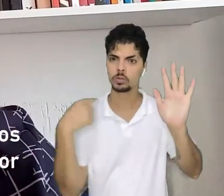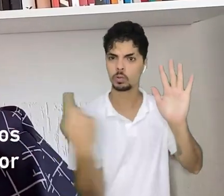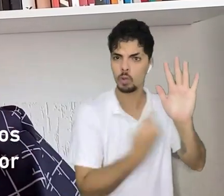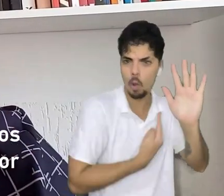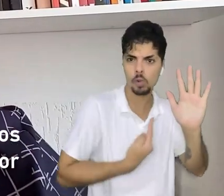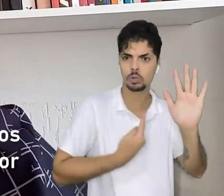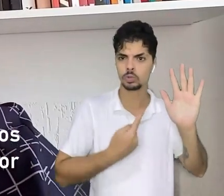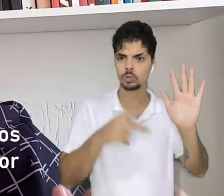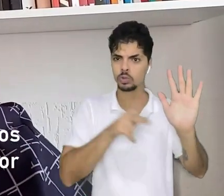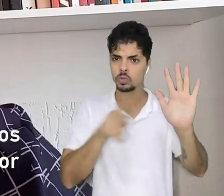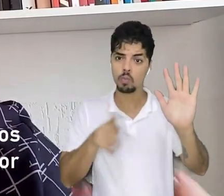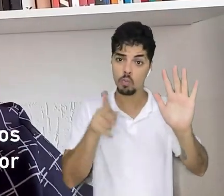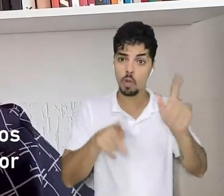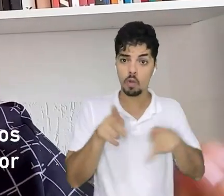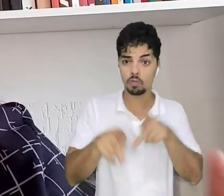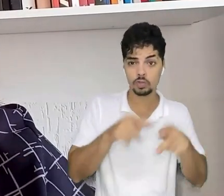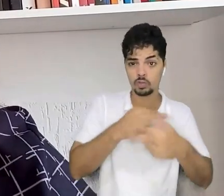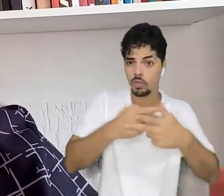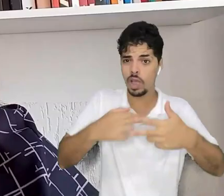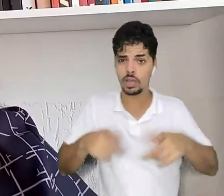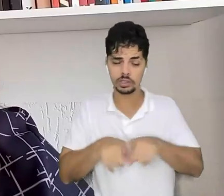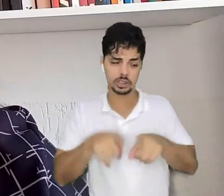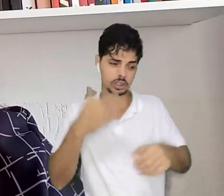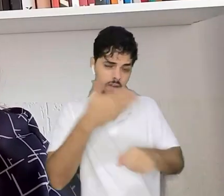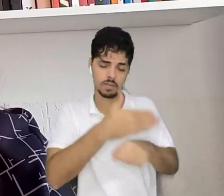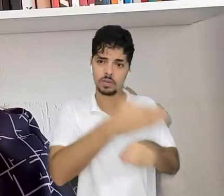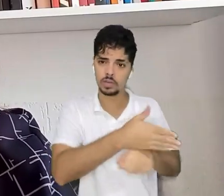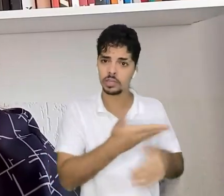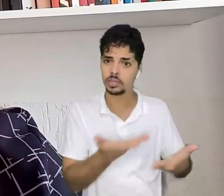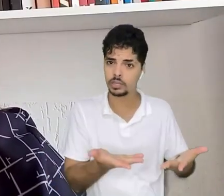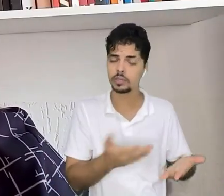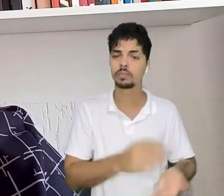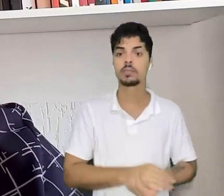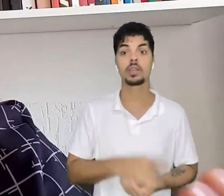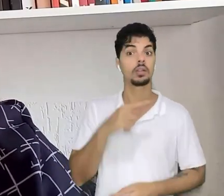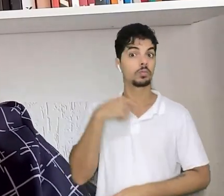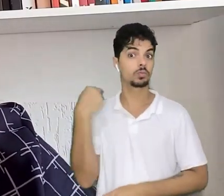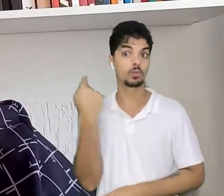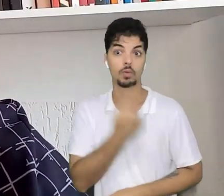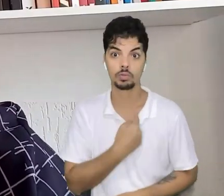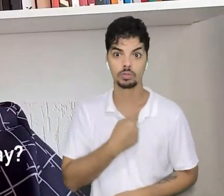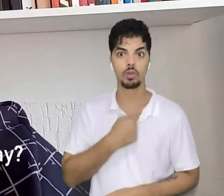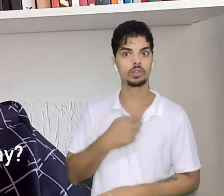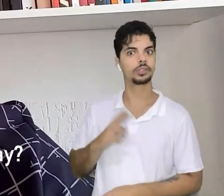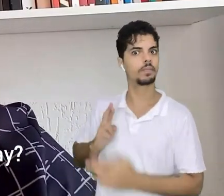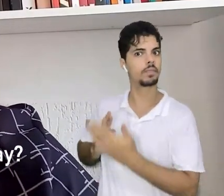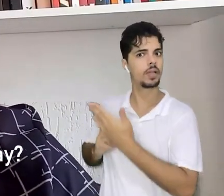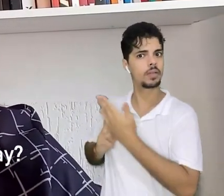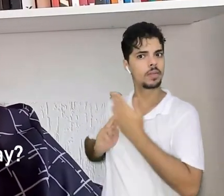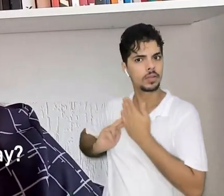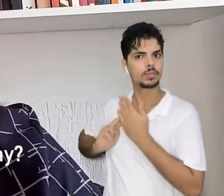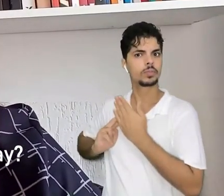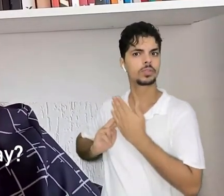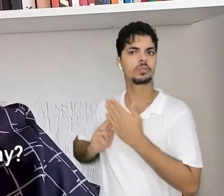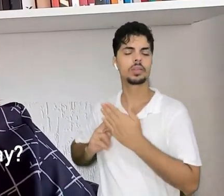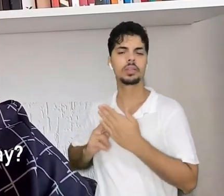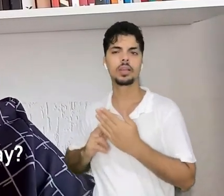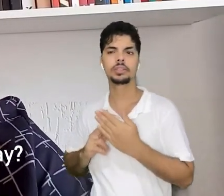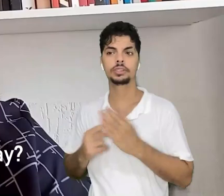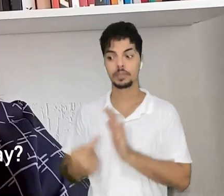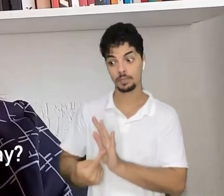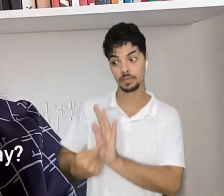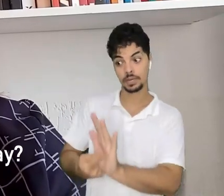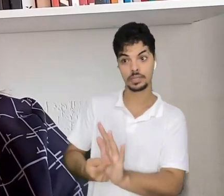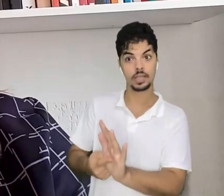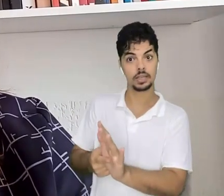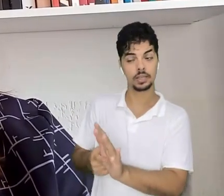responsáveis também por fazer com que essas informações seja apresentada a eles